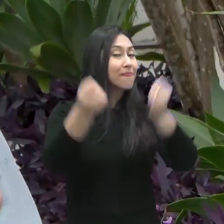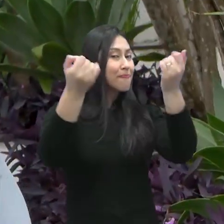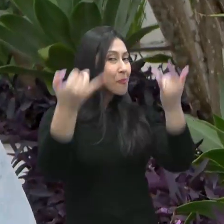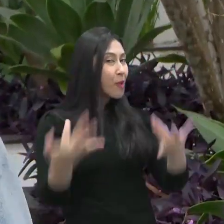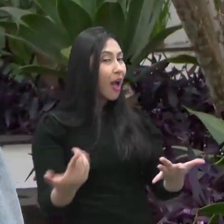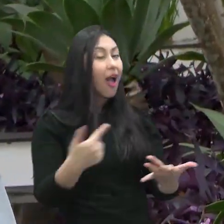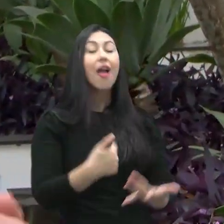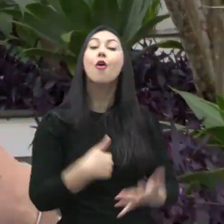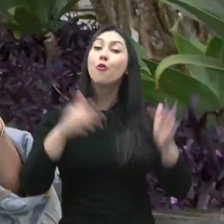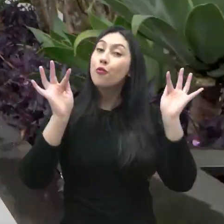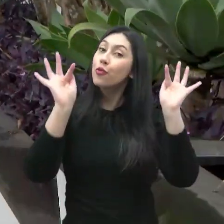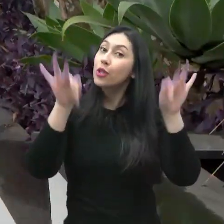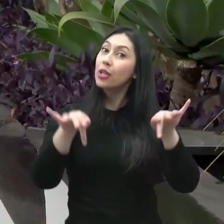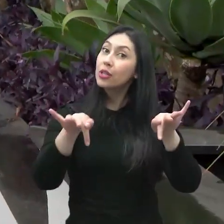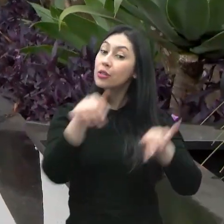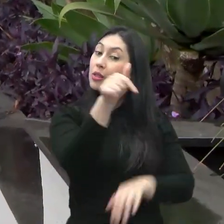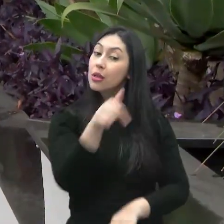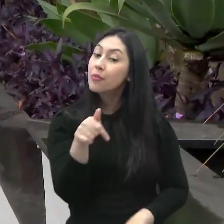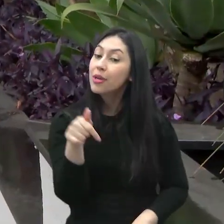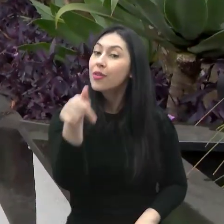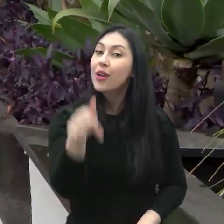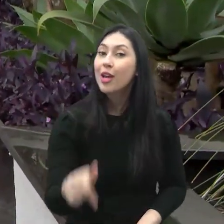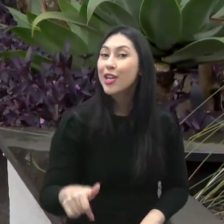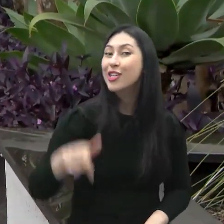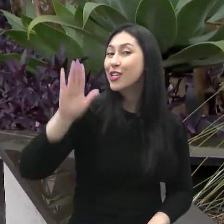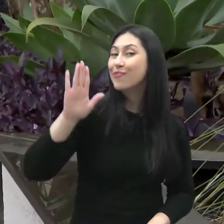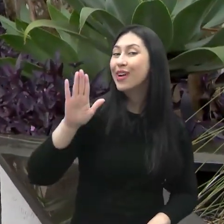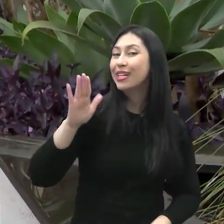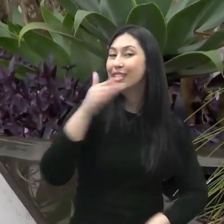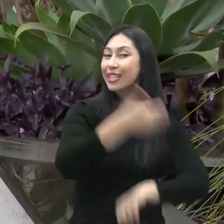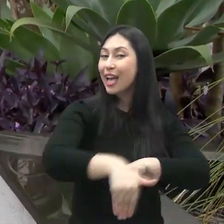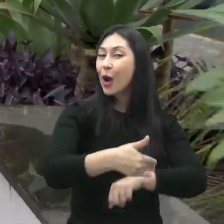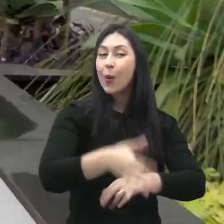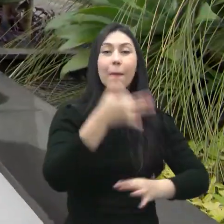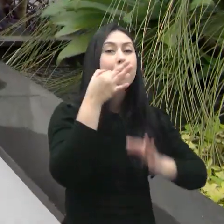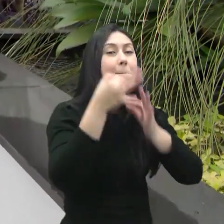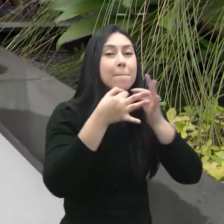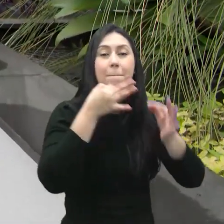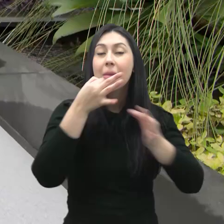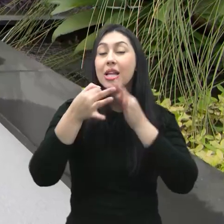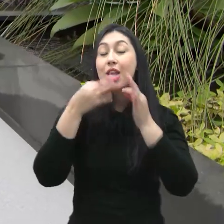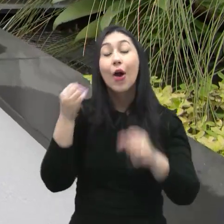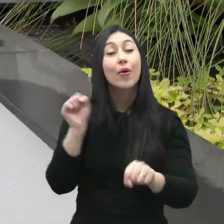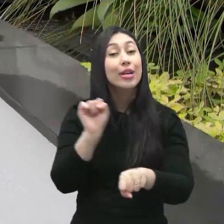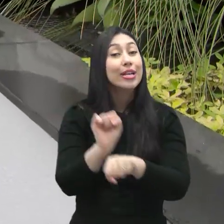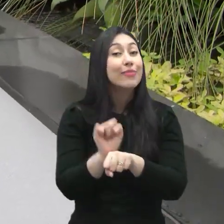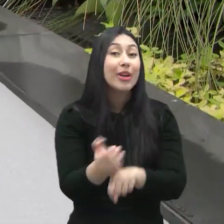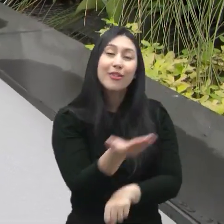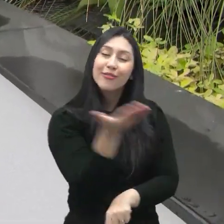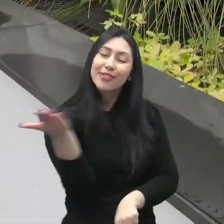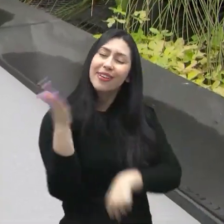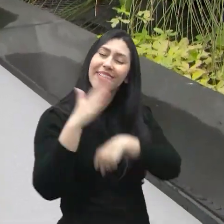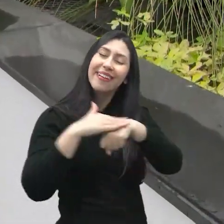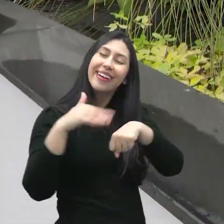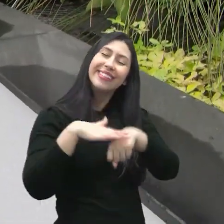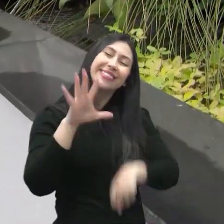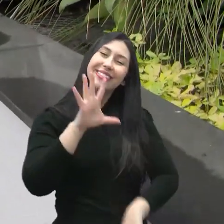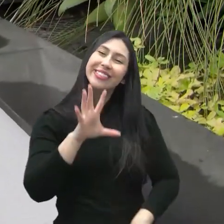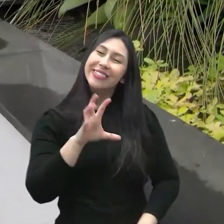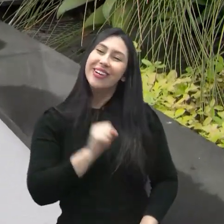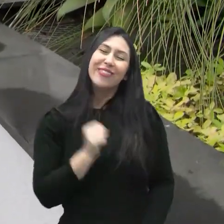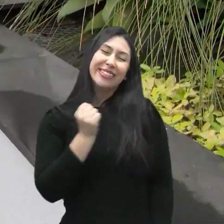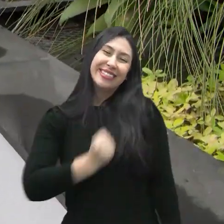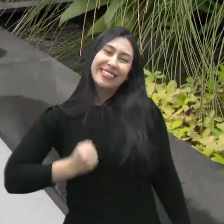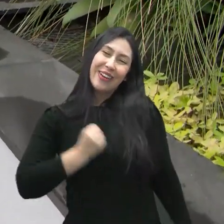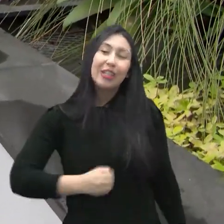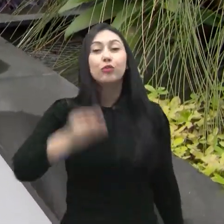filhos? Conta pra gente, eu vou ficando por aqui. Na próxima semana tem mais Tá na Rua, vocês já sabem disso, eu espero vocês com muito carinho, com